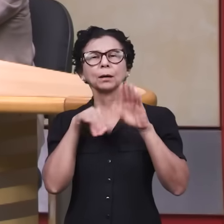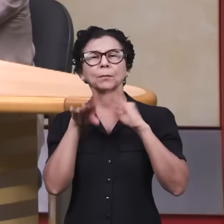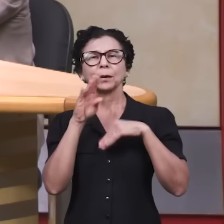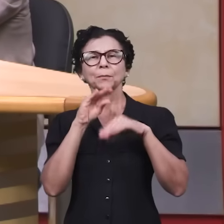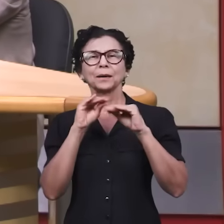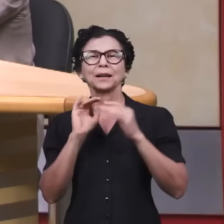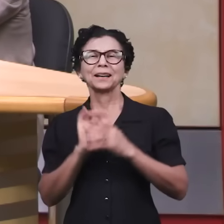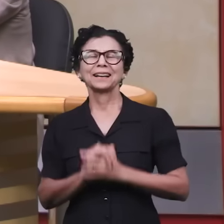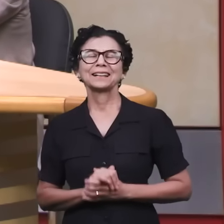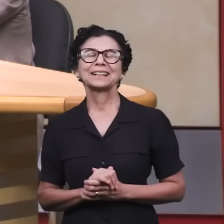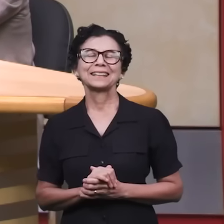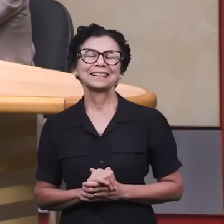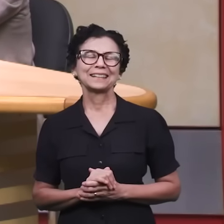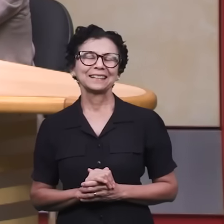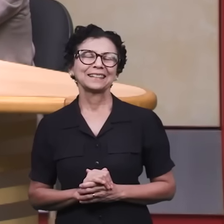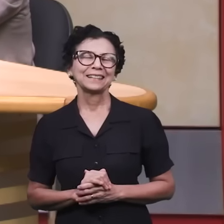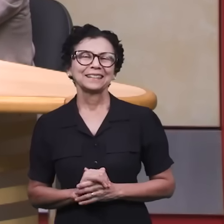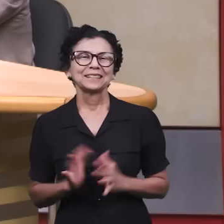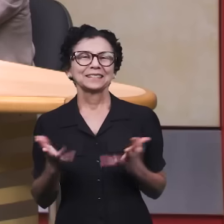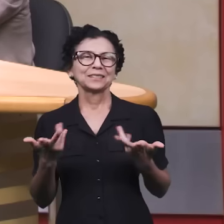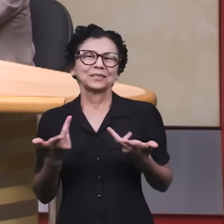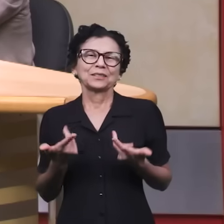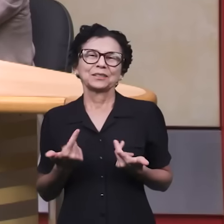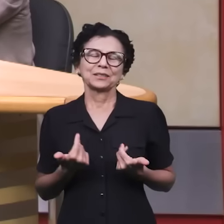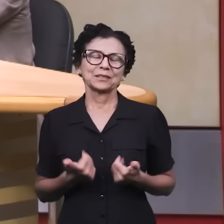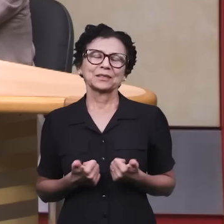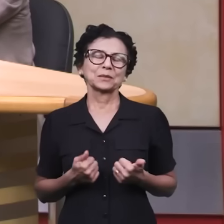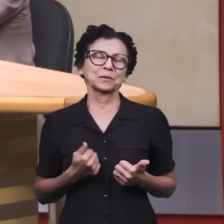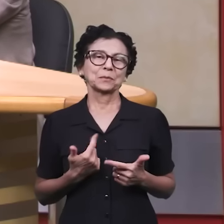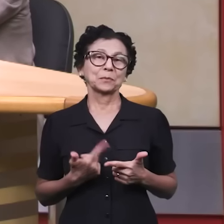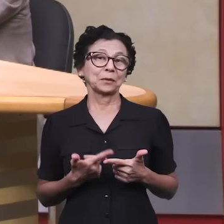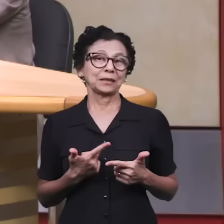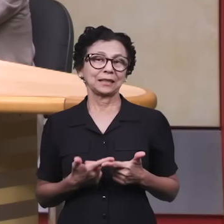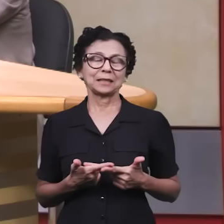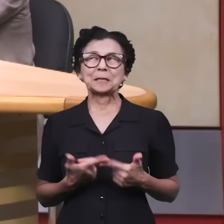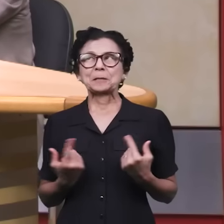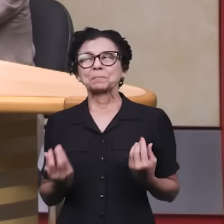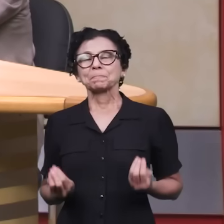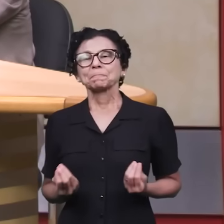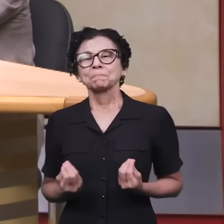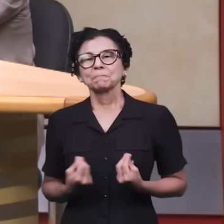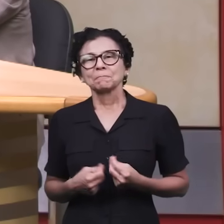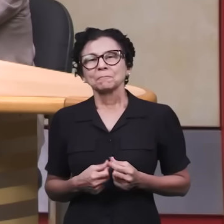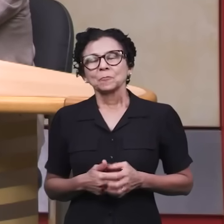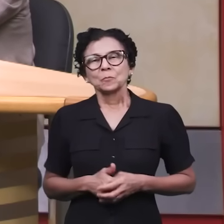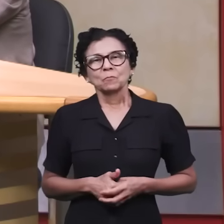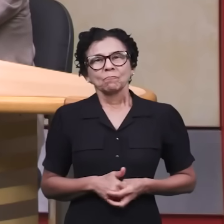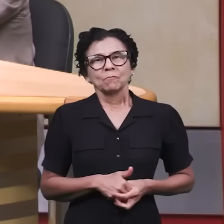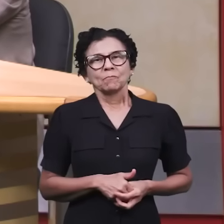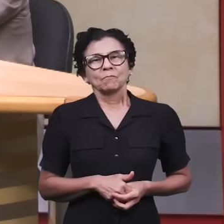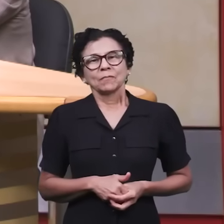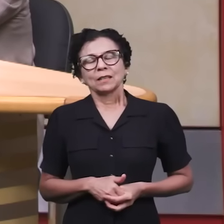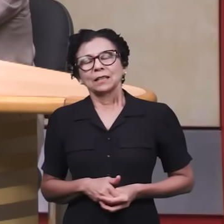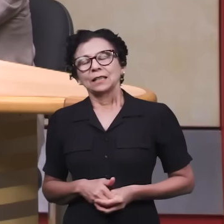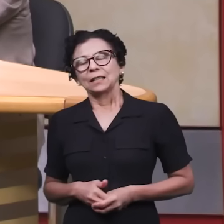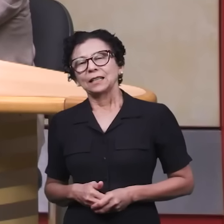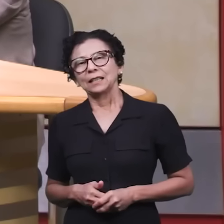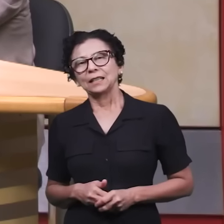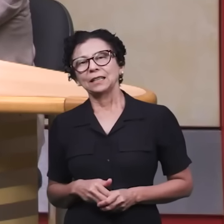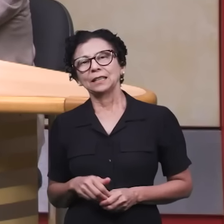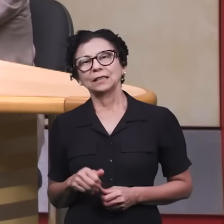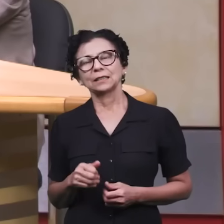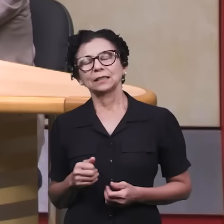vezes algumas, mas é uma participação assim notável. Por quê? Porque isso leva a mostrar aquilo que é